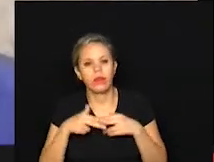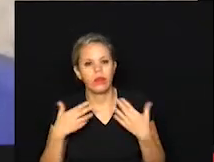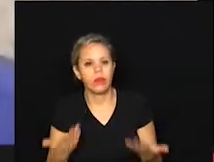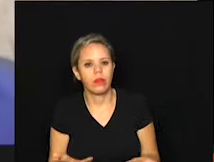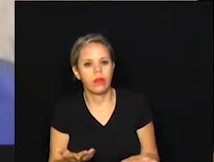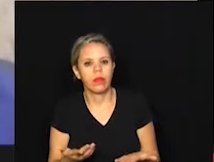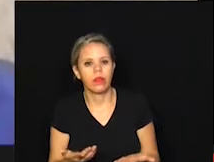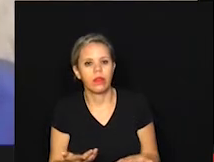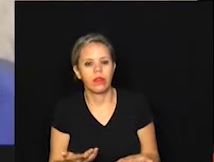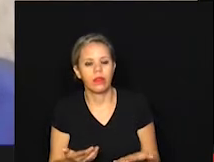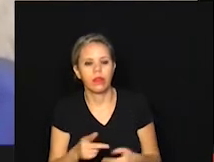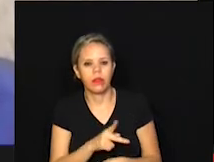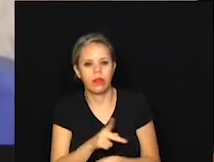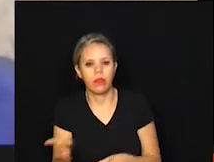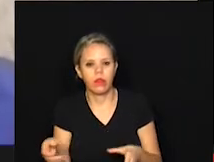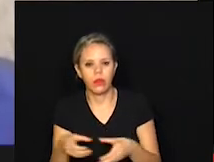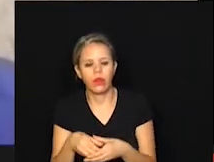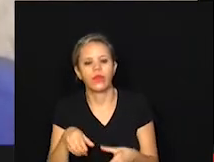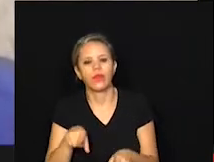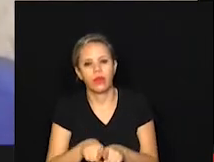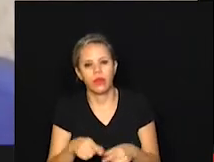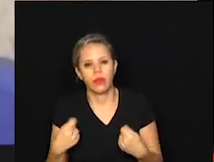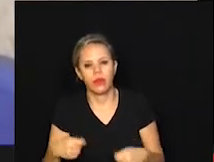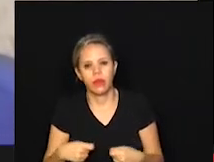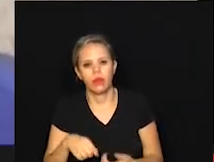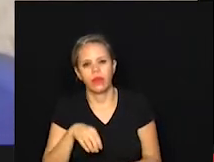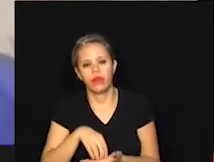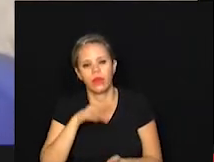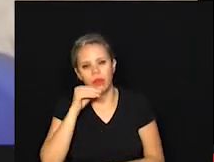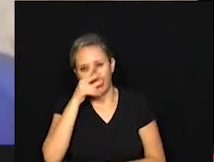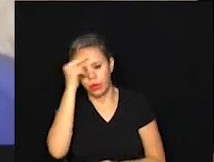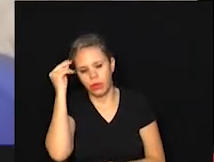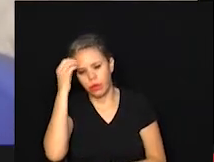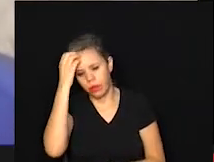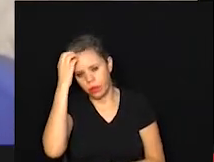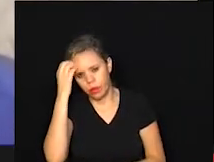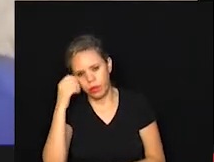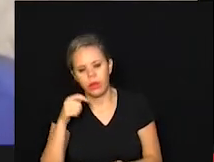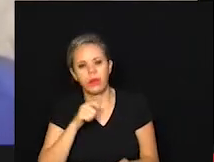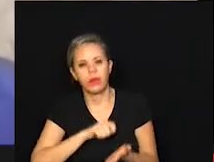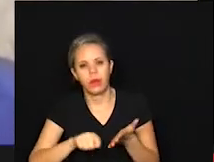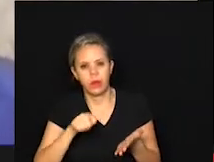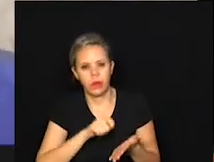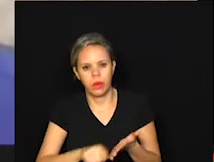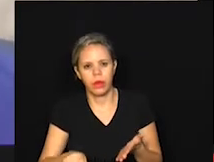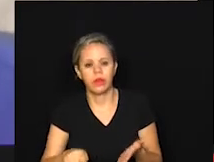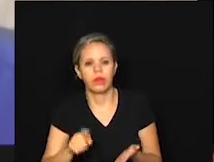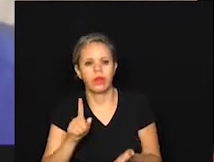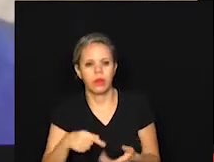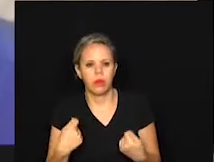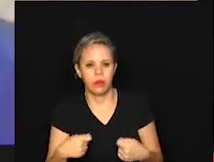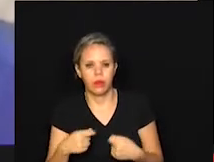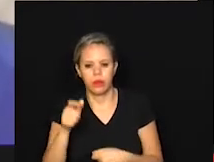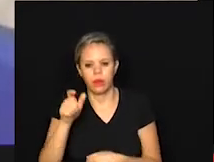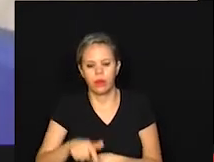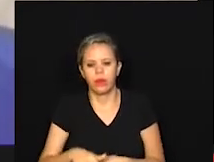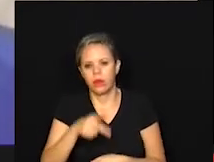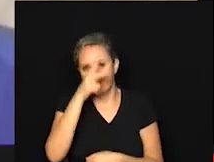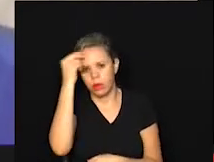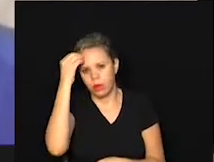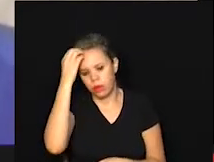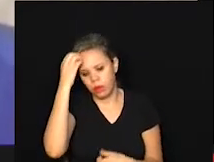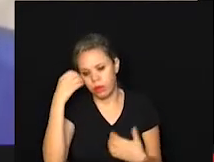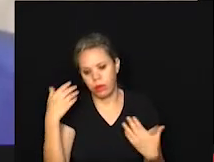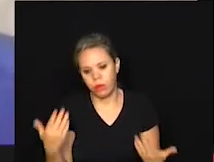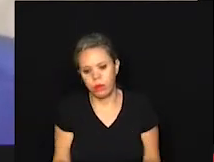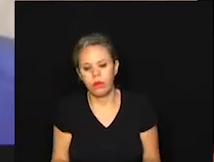deve presidir esse fundo tem que ser um agente público. Quem vai assinar pelo fundo tem que ser um agente público.